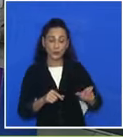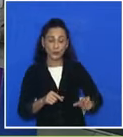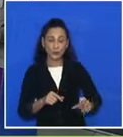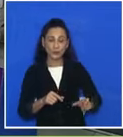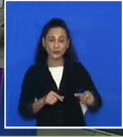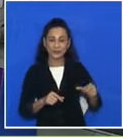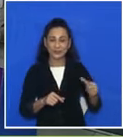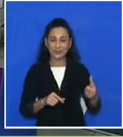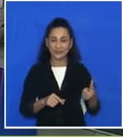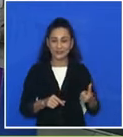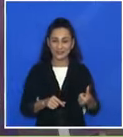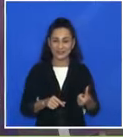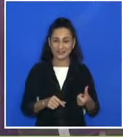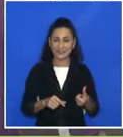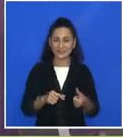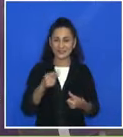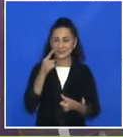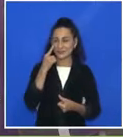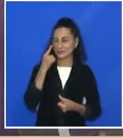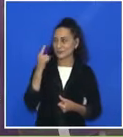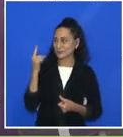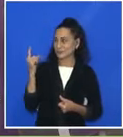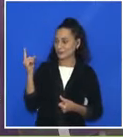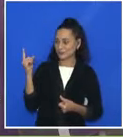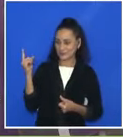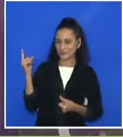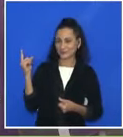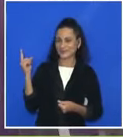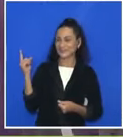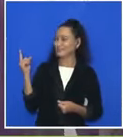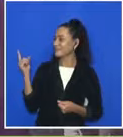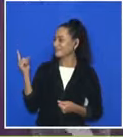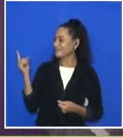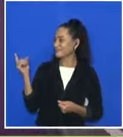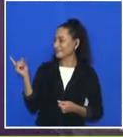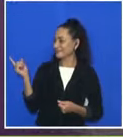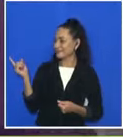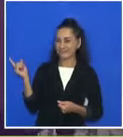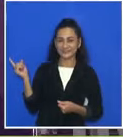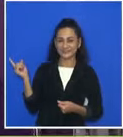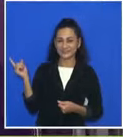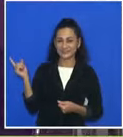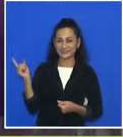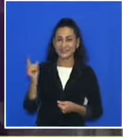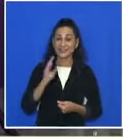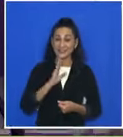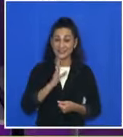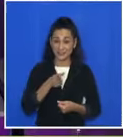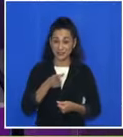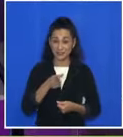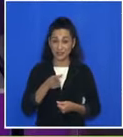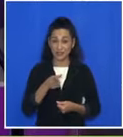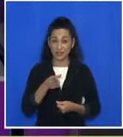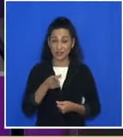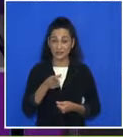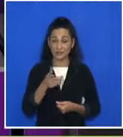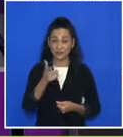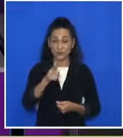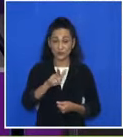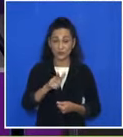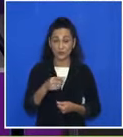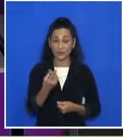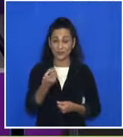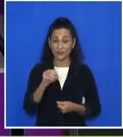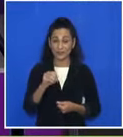6. Bola posicionada, valendo! E já estão dentro do nosso segundo globo novamente as